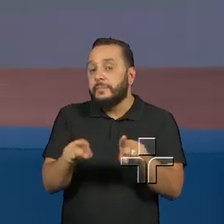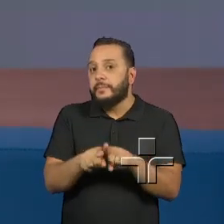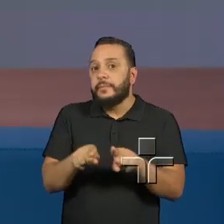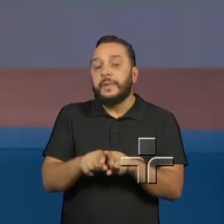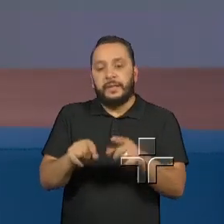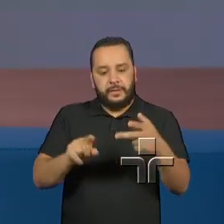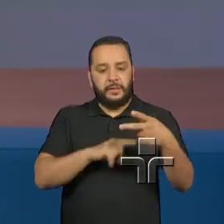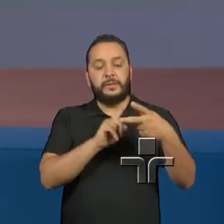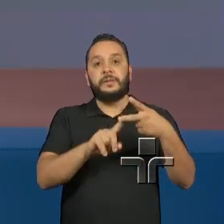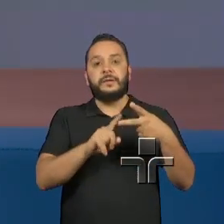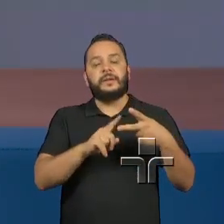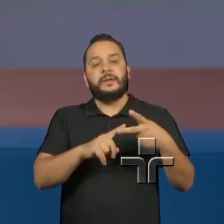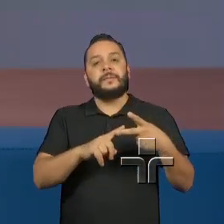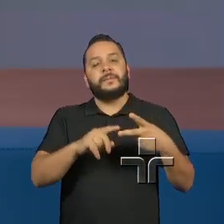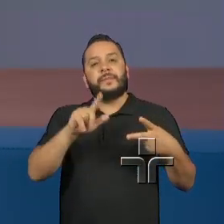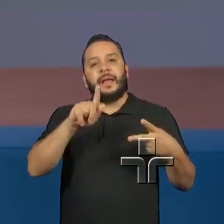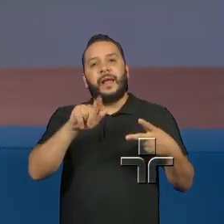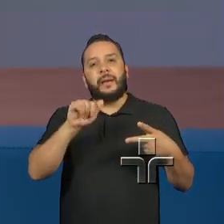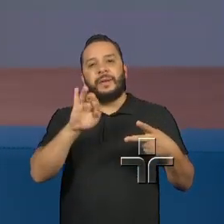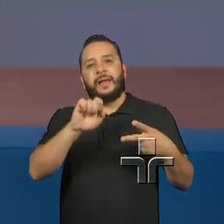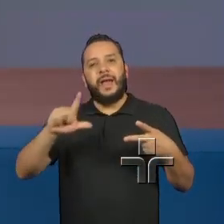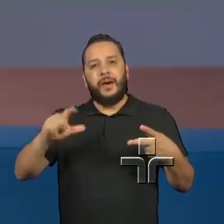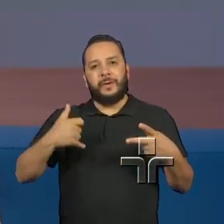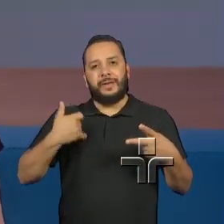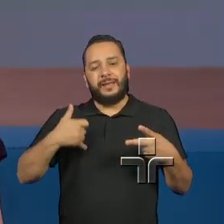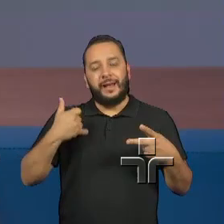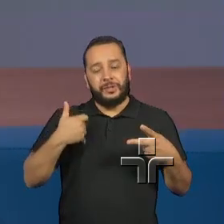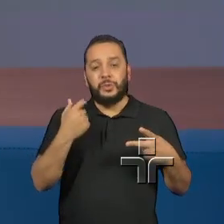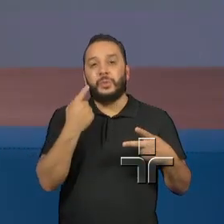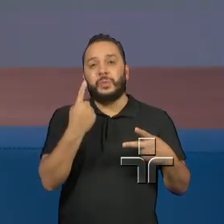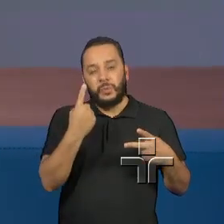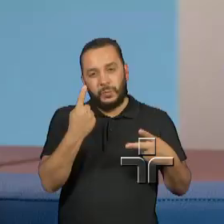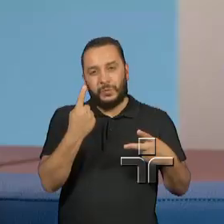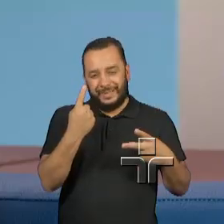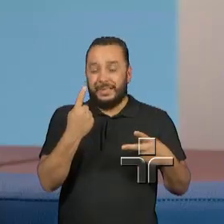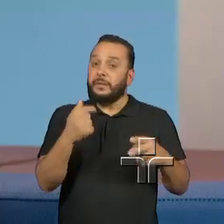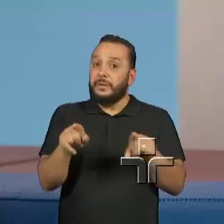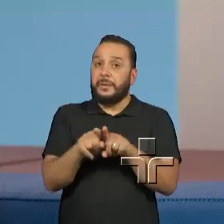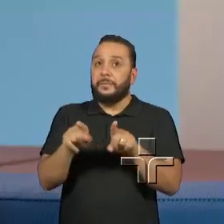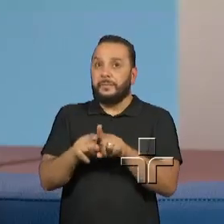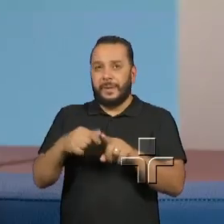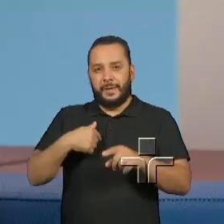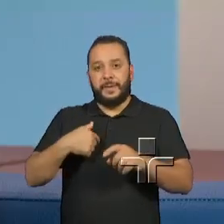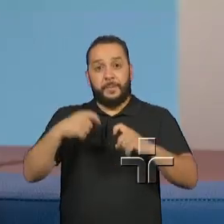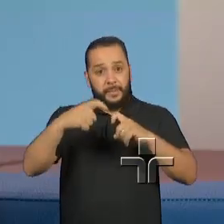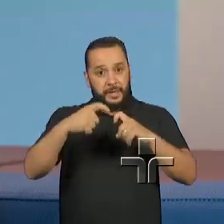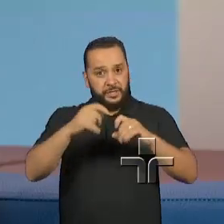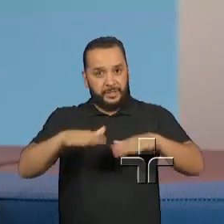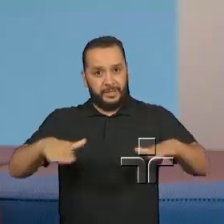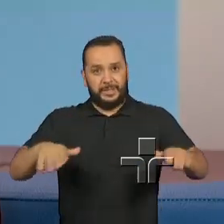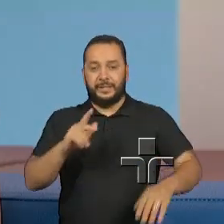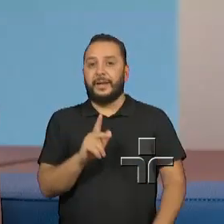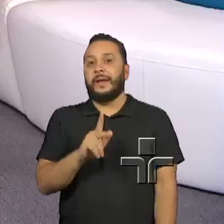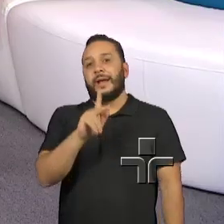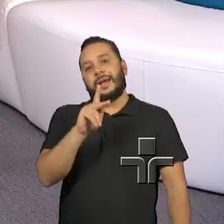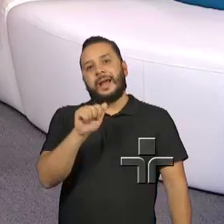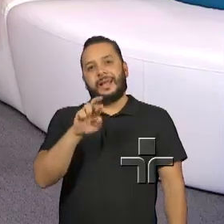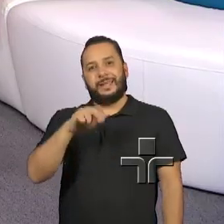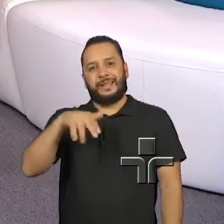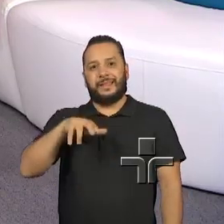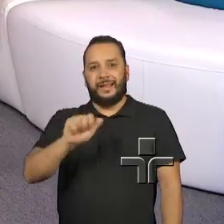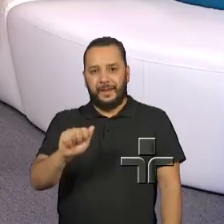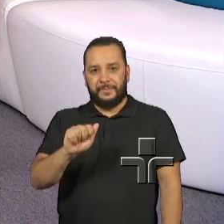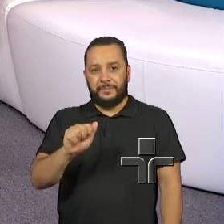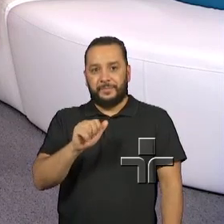mãe do Gabriel, de 1 ano e 11 meses. E está com a gente a pediatra Karina Soares. Karina, em primeiro lugar,